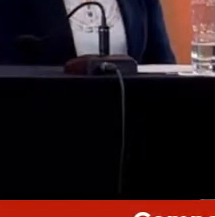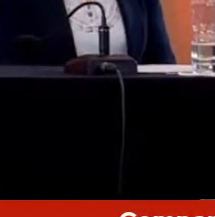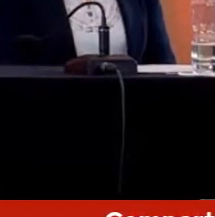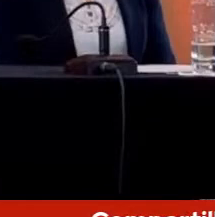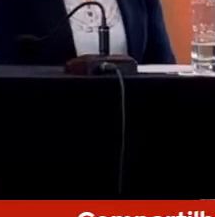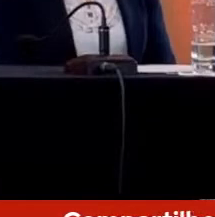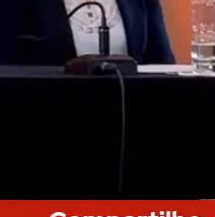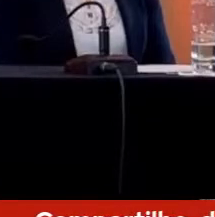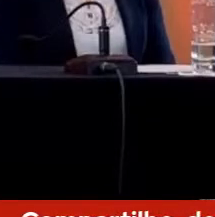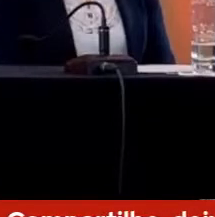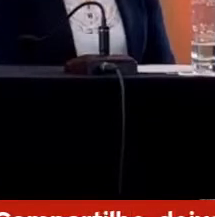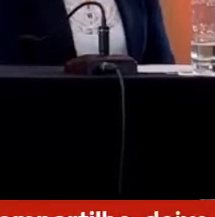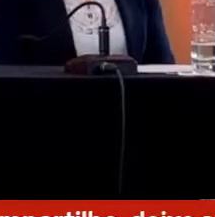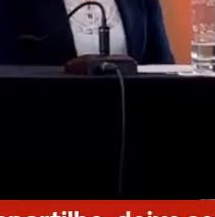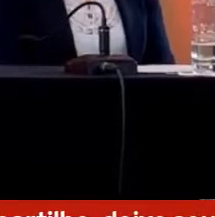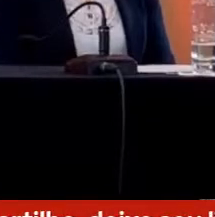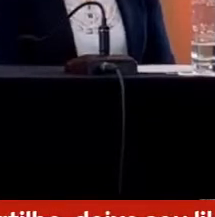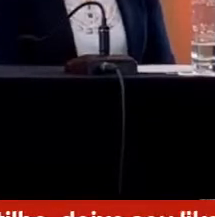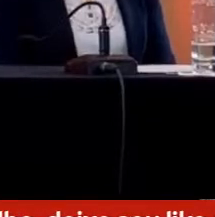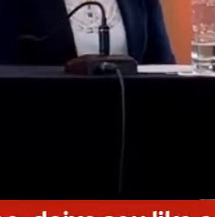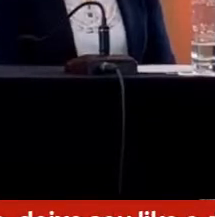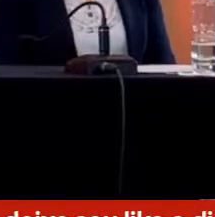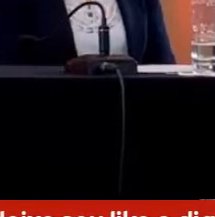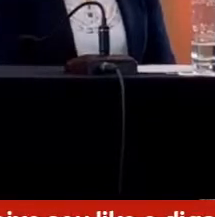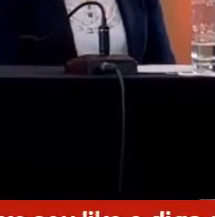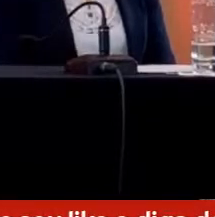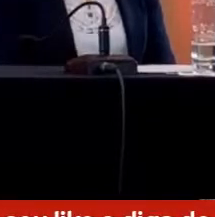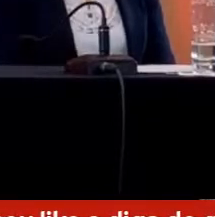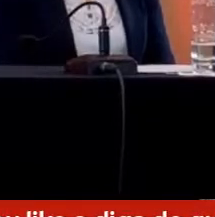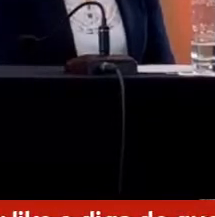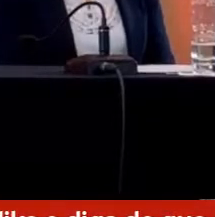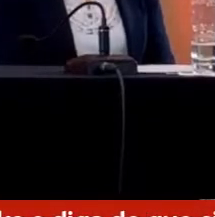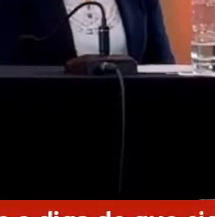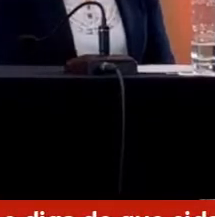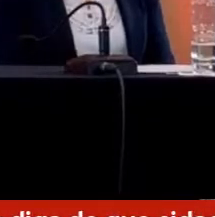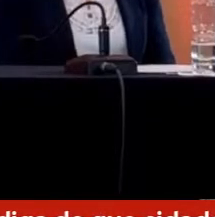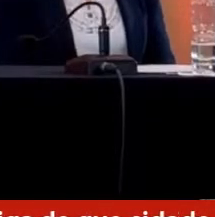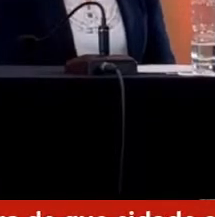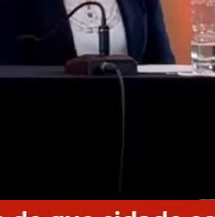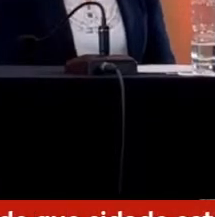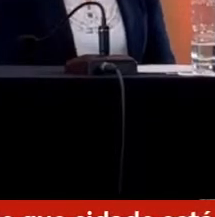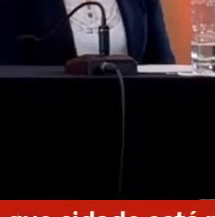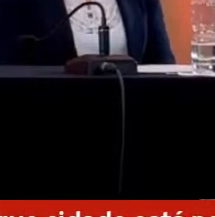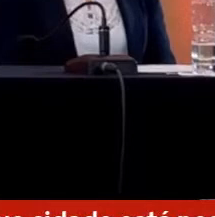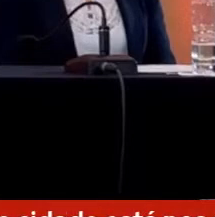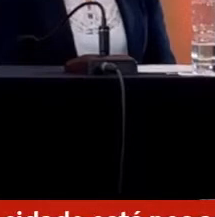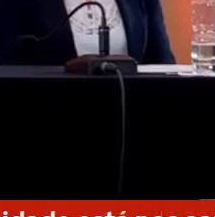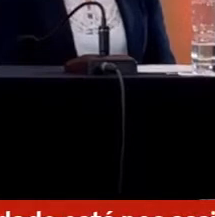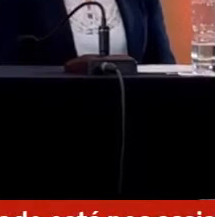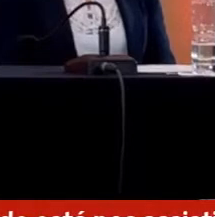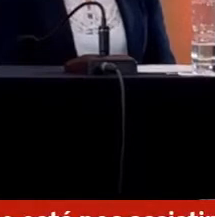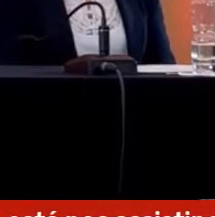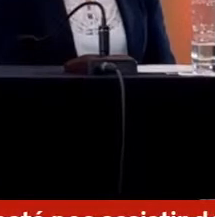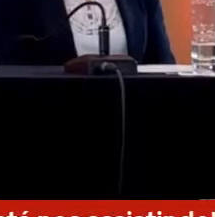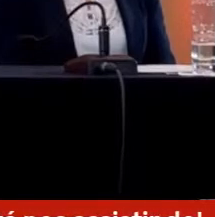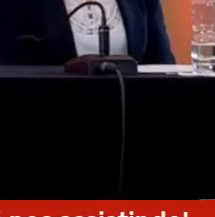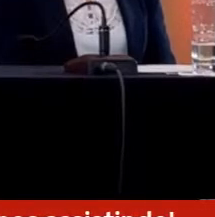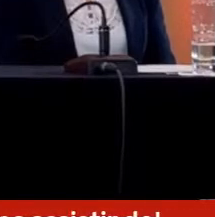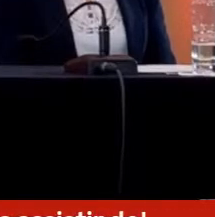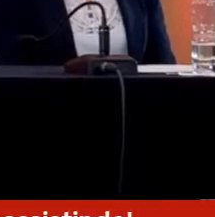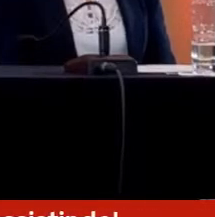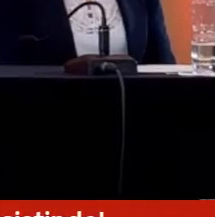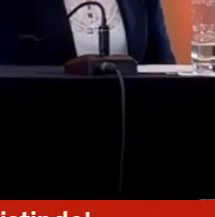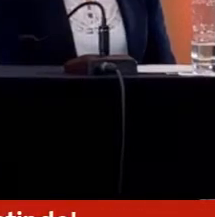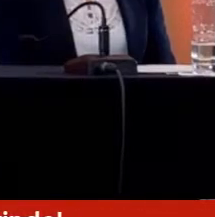conhecer todos os nomes dos padeiros. Não sei se conhece o nome do técnico de corrida, porque todo português pensa que é